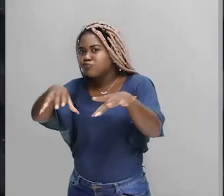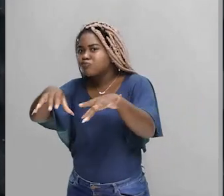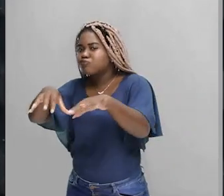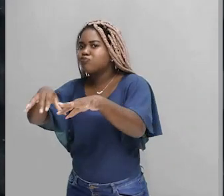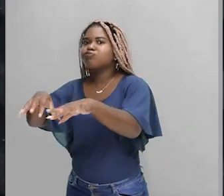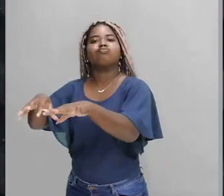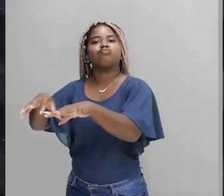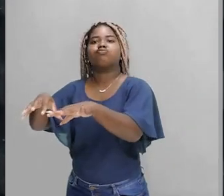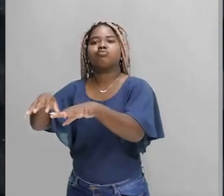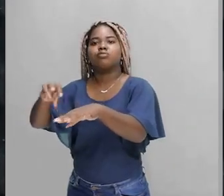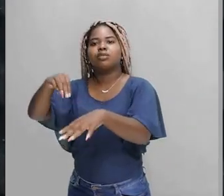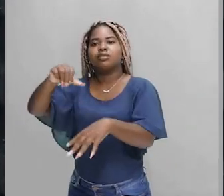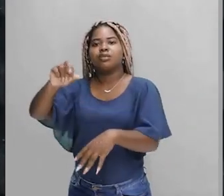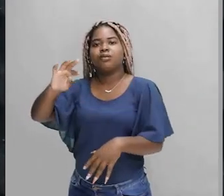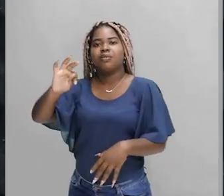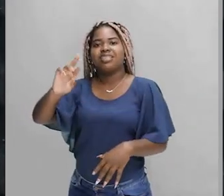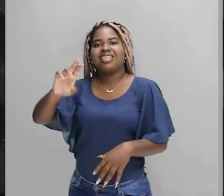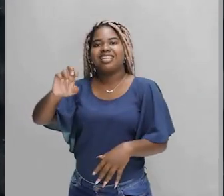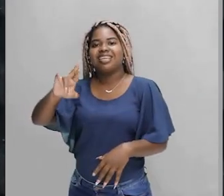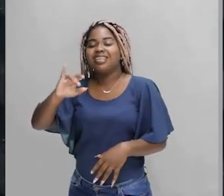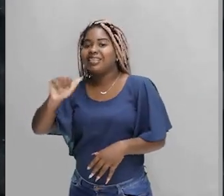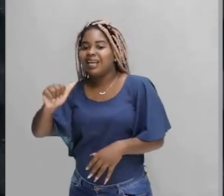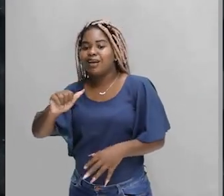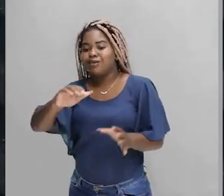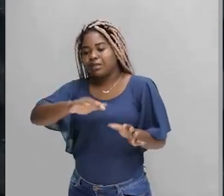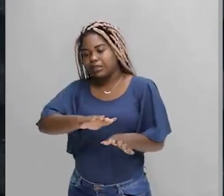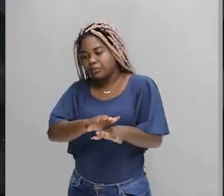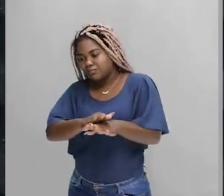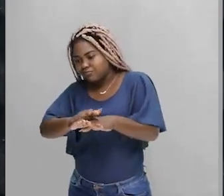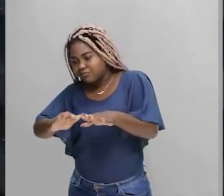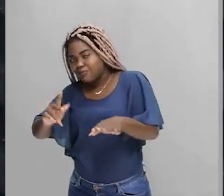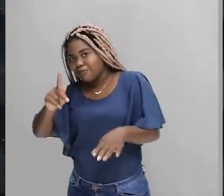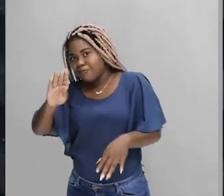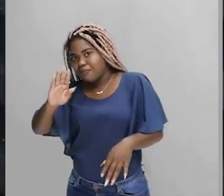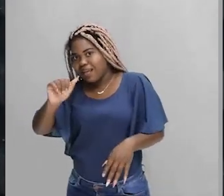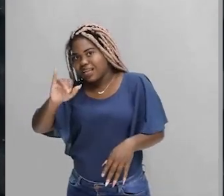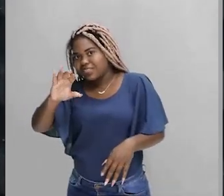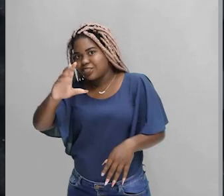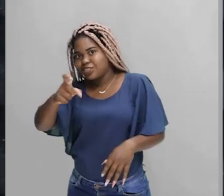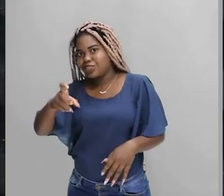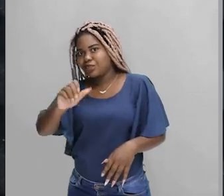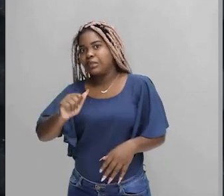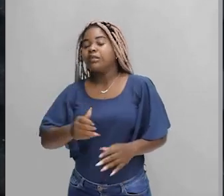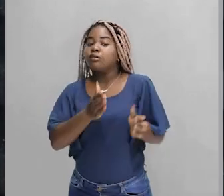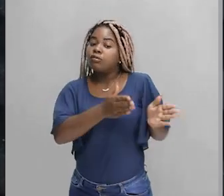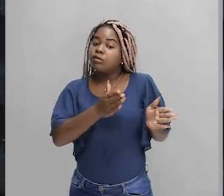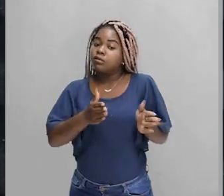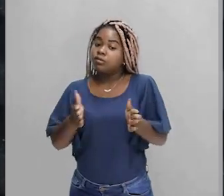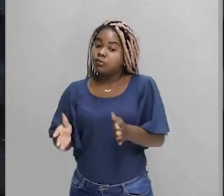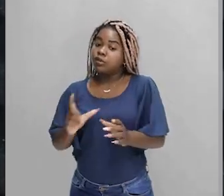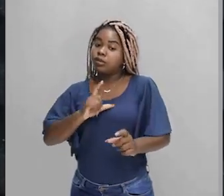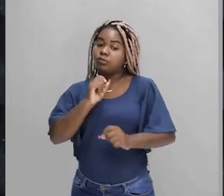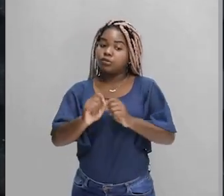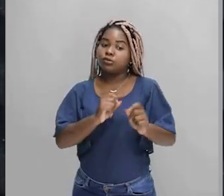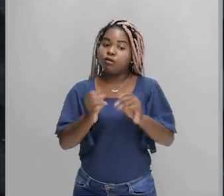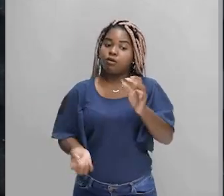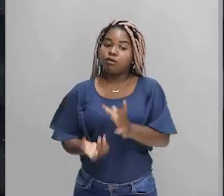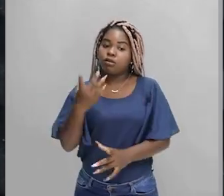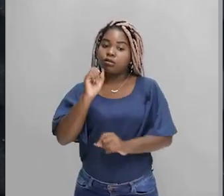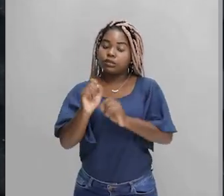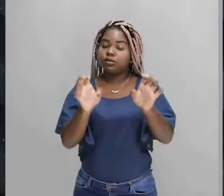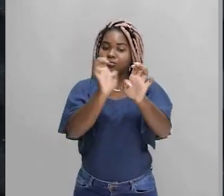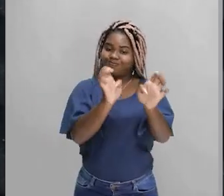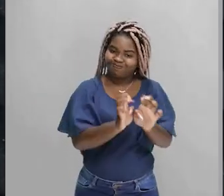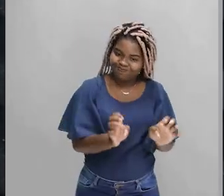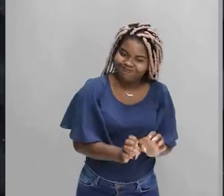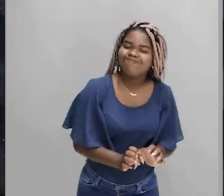e ela tende a se depositar nas áreas mais baixas, tá certo? E aí, com esse processo de sedimentação, nós vamos ter a formação dessas